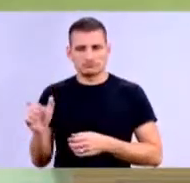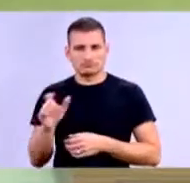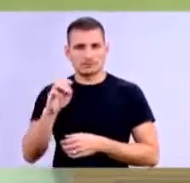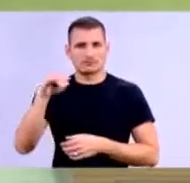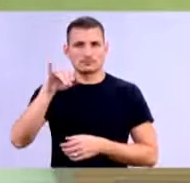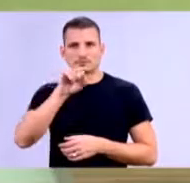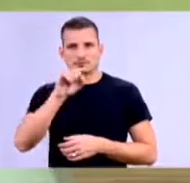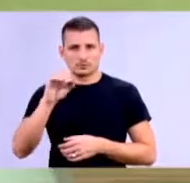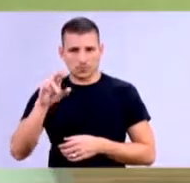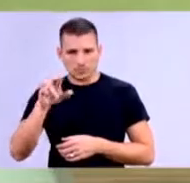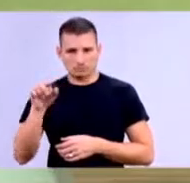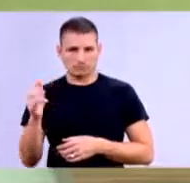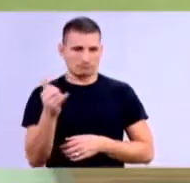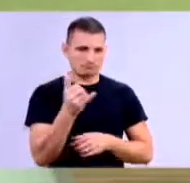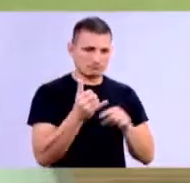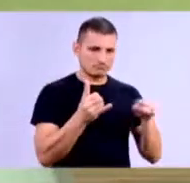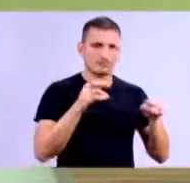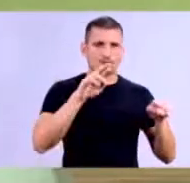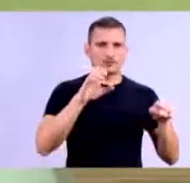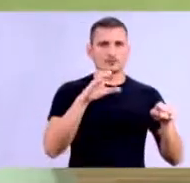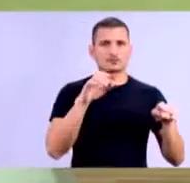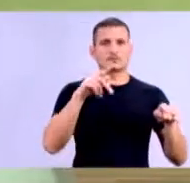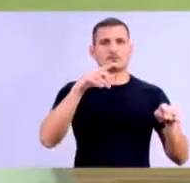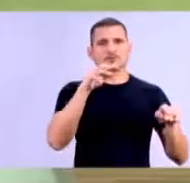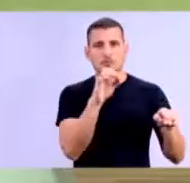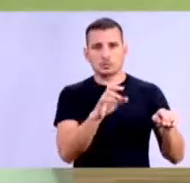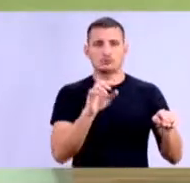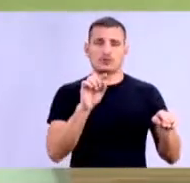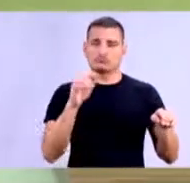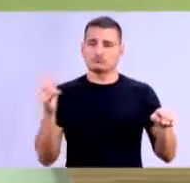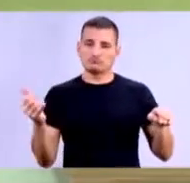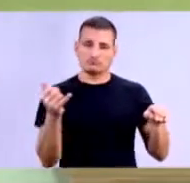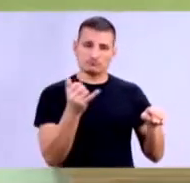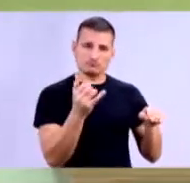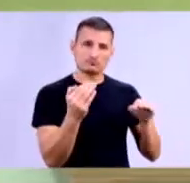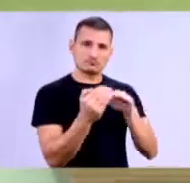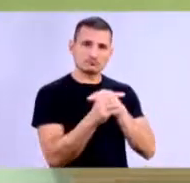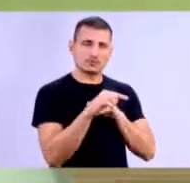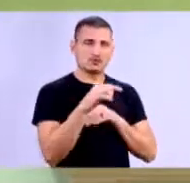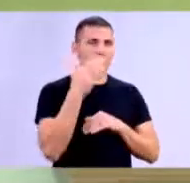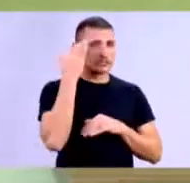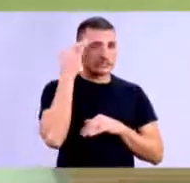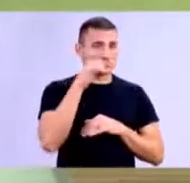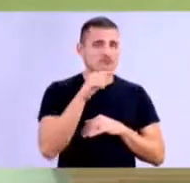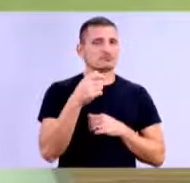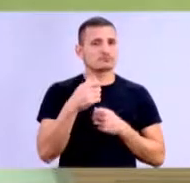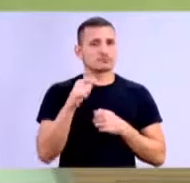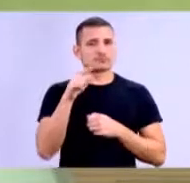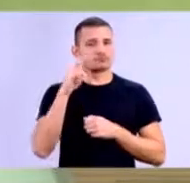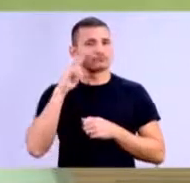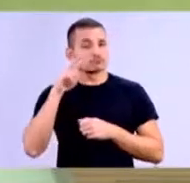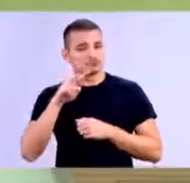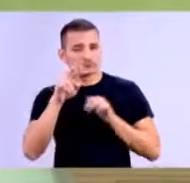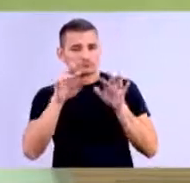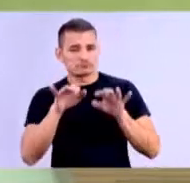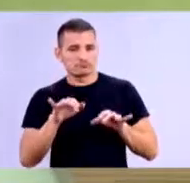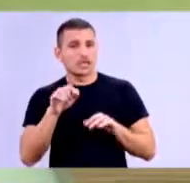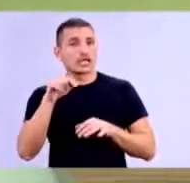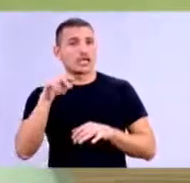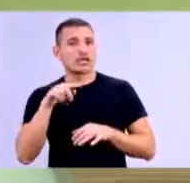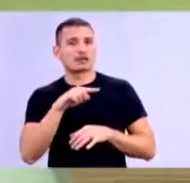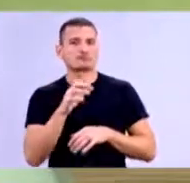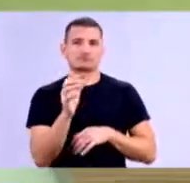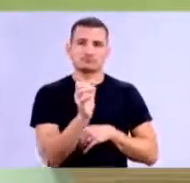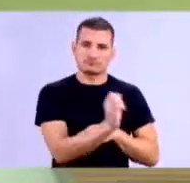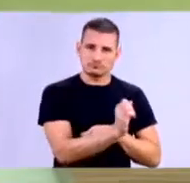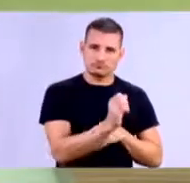Para que essa mensagem ela seja bem entendida, é necessário que você observe, né, quem está recebendo e de